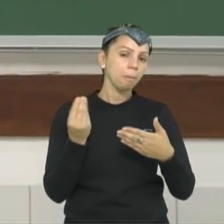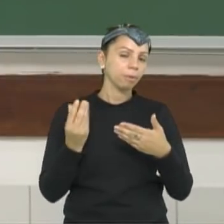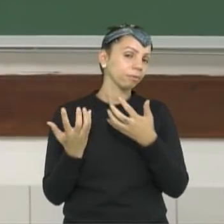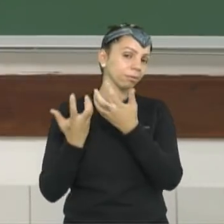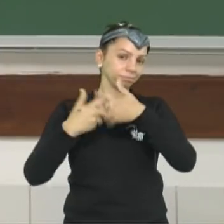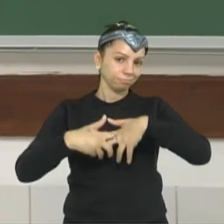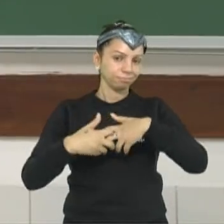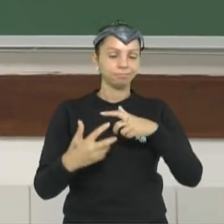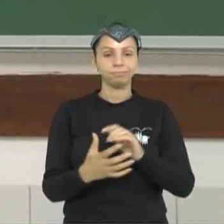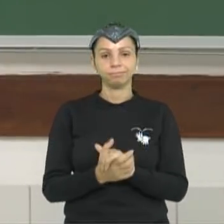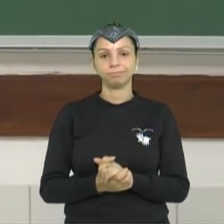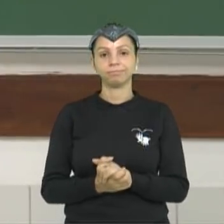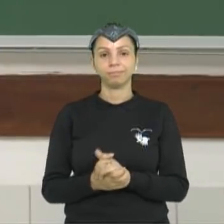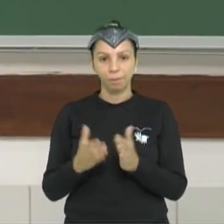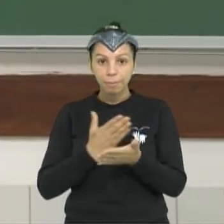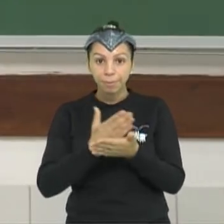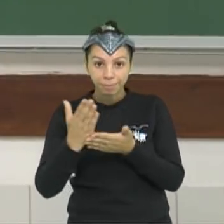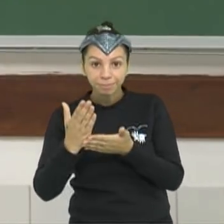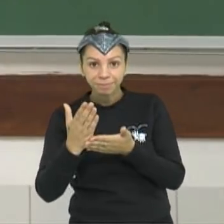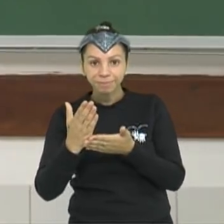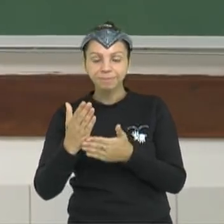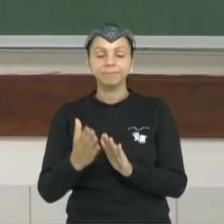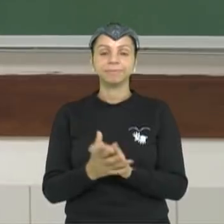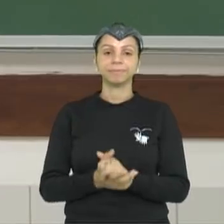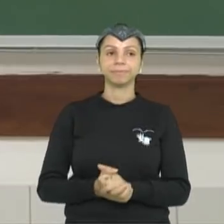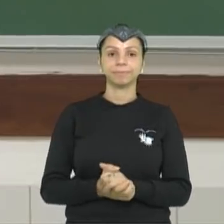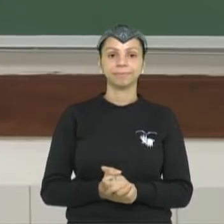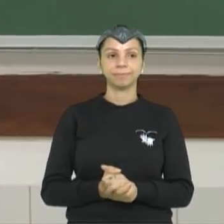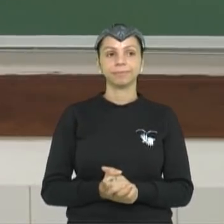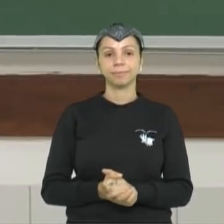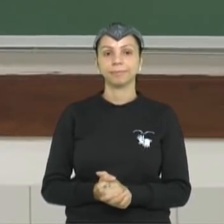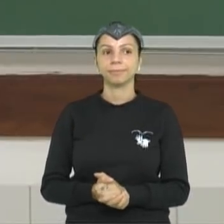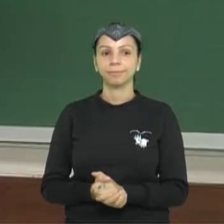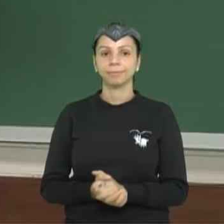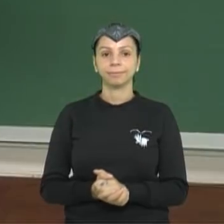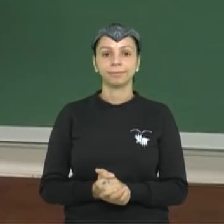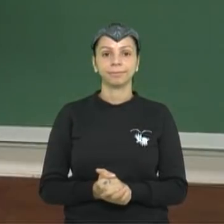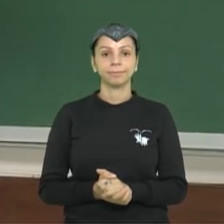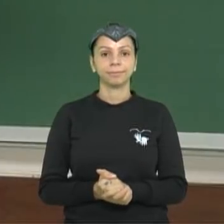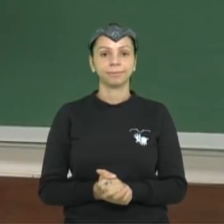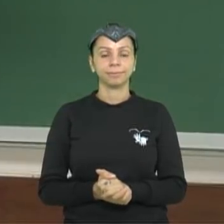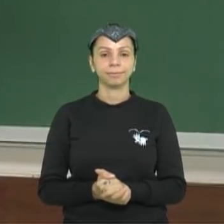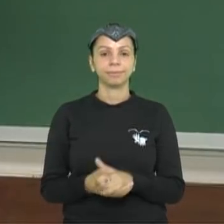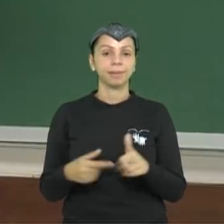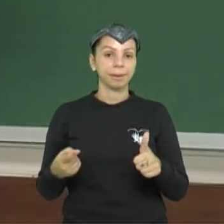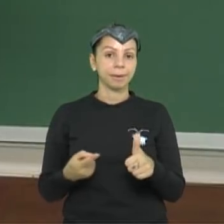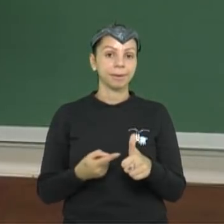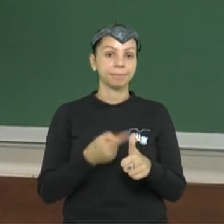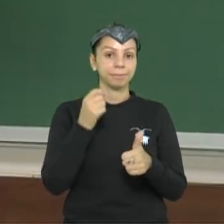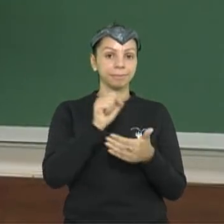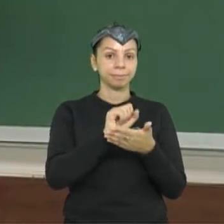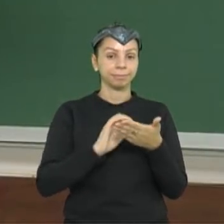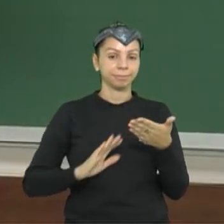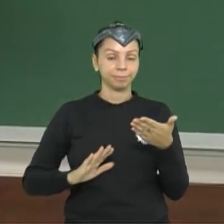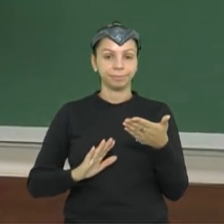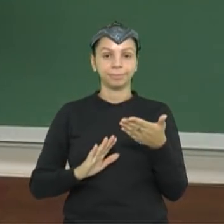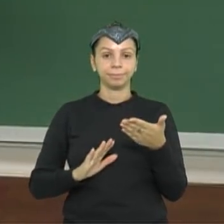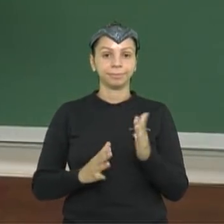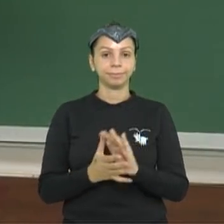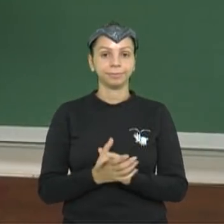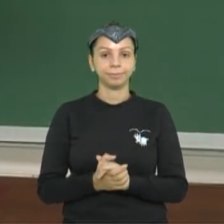para vocês. Vamos iniciar então? Então, a nossa primeira questão. What